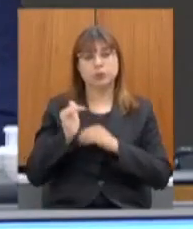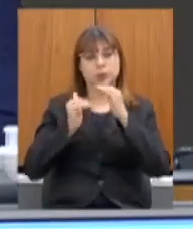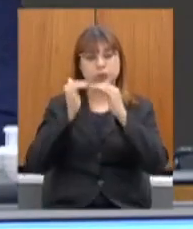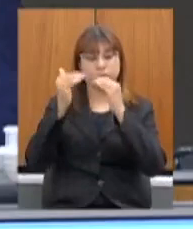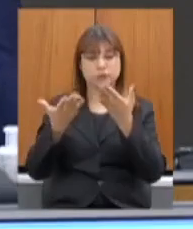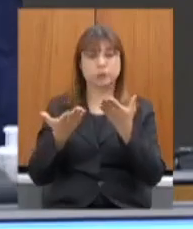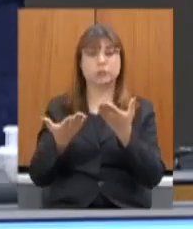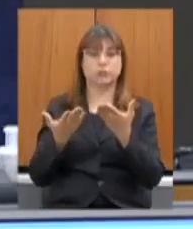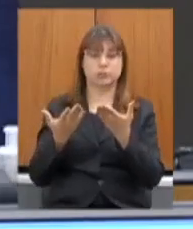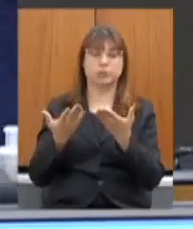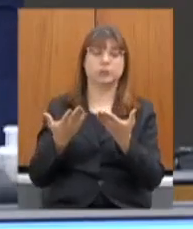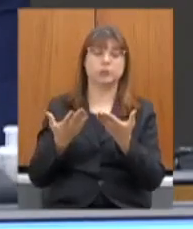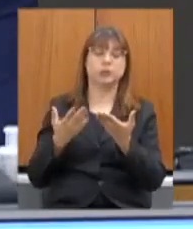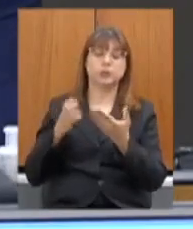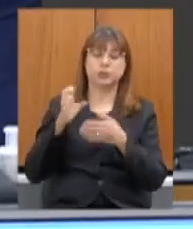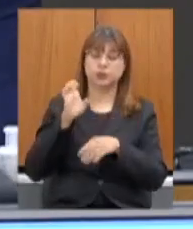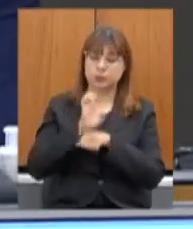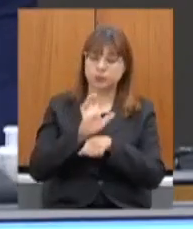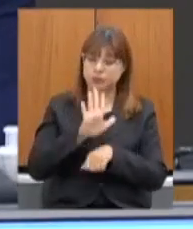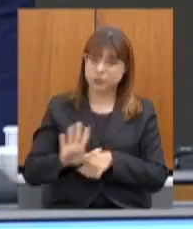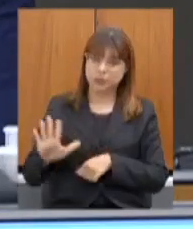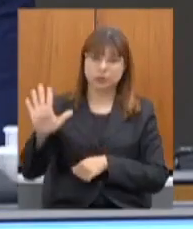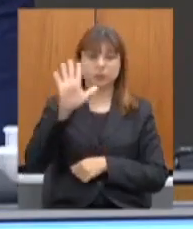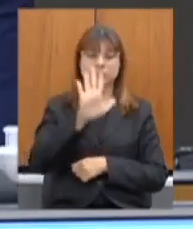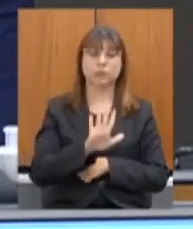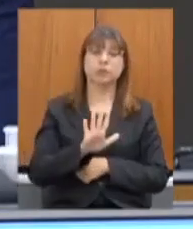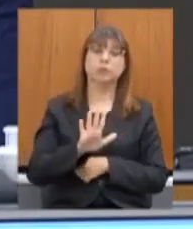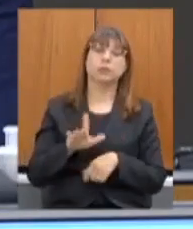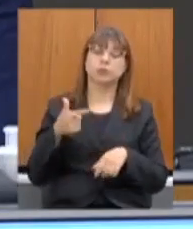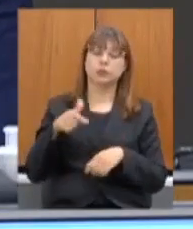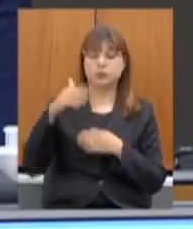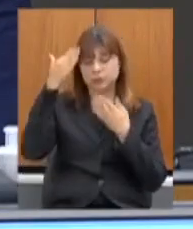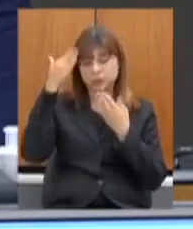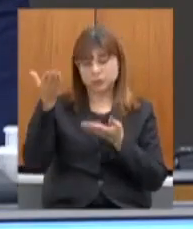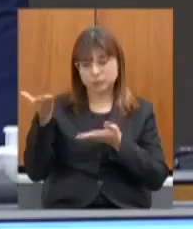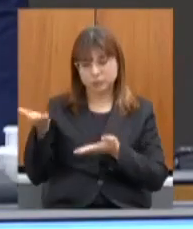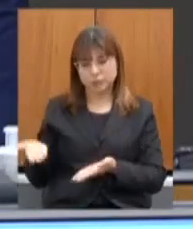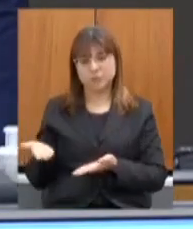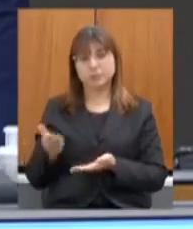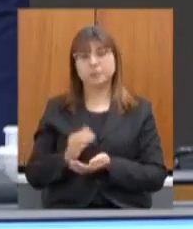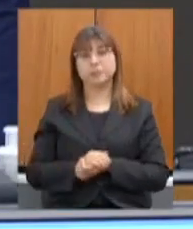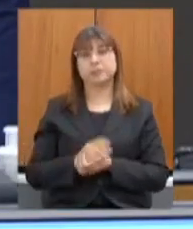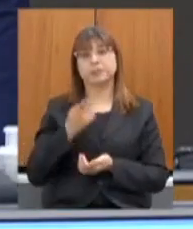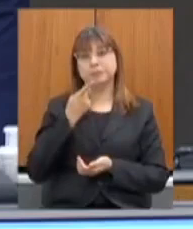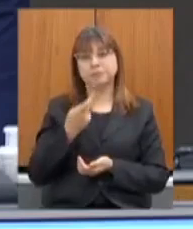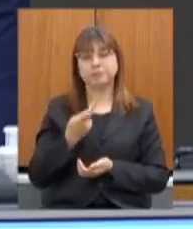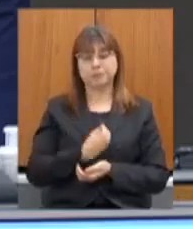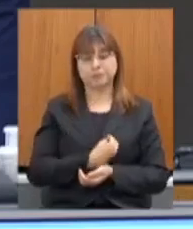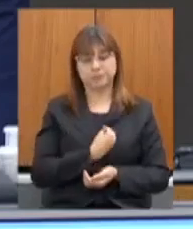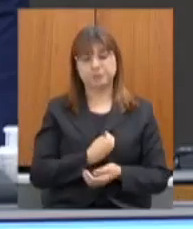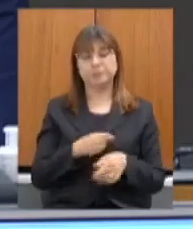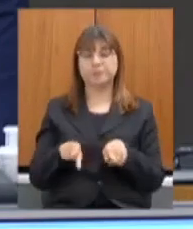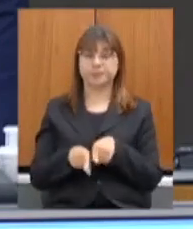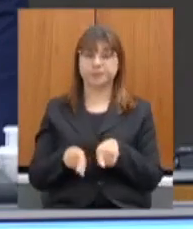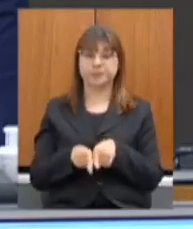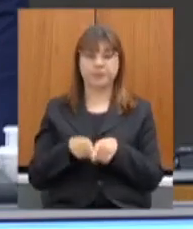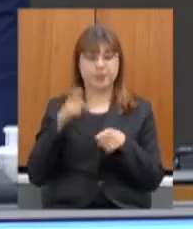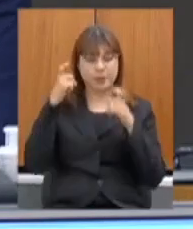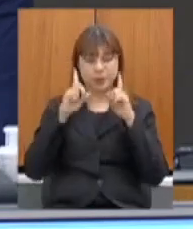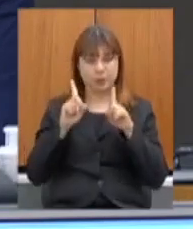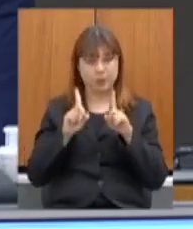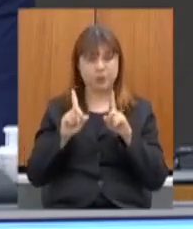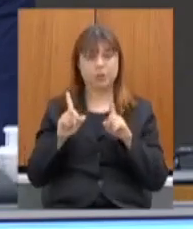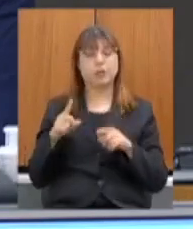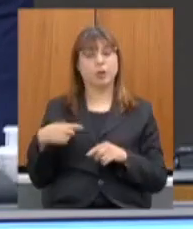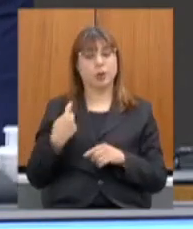não só dessa região, mas como de todo o Estado. E, mais uma vez, agradecer ao senhor pela sua intervenção, presença, e não se preocupe, estamos